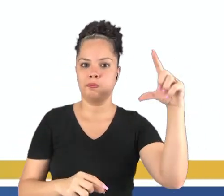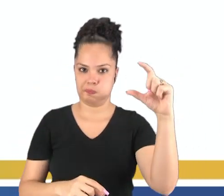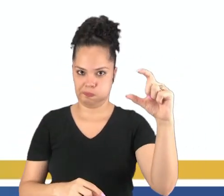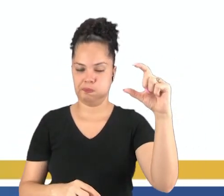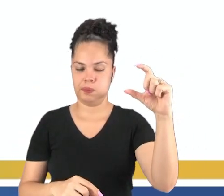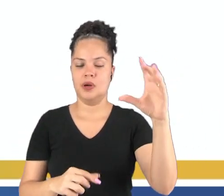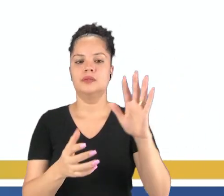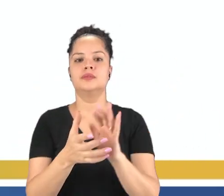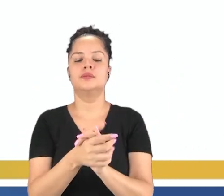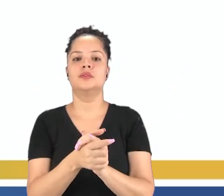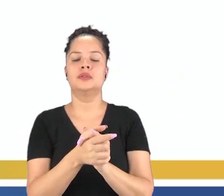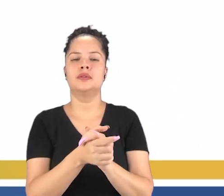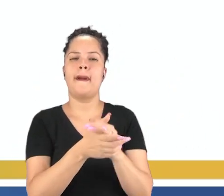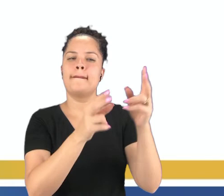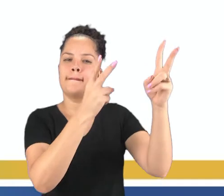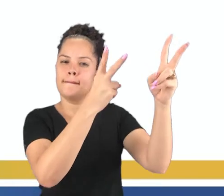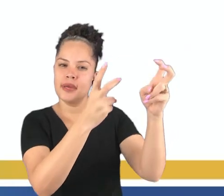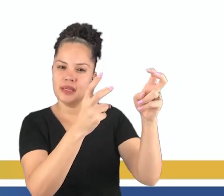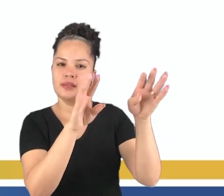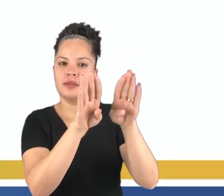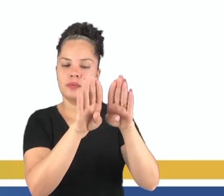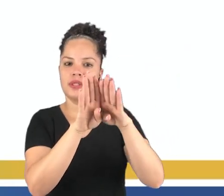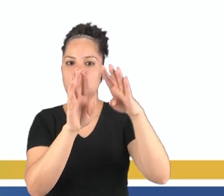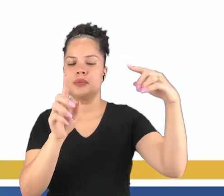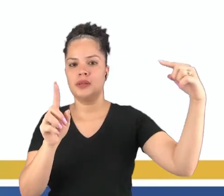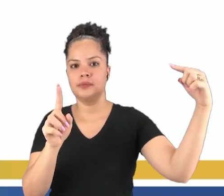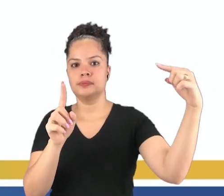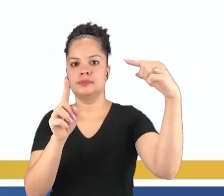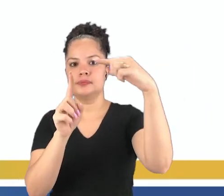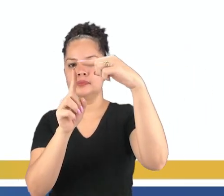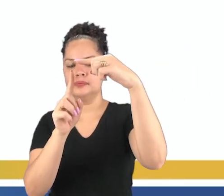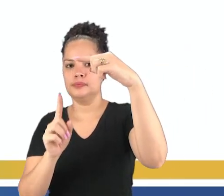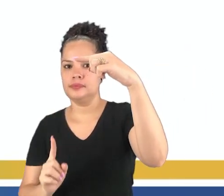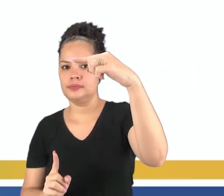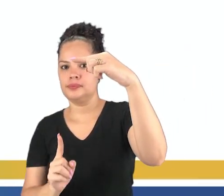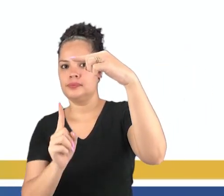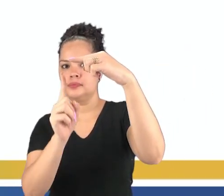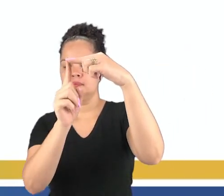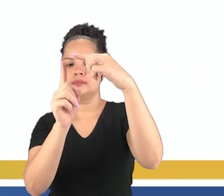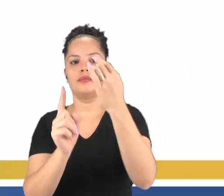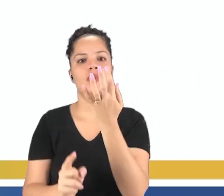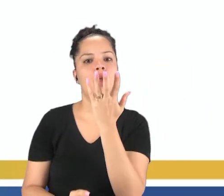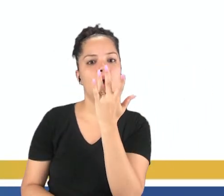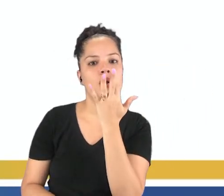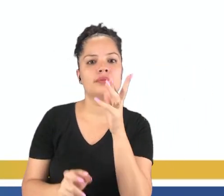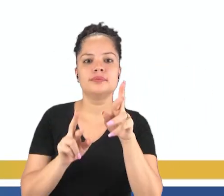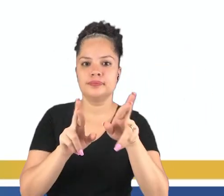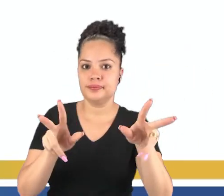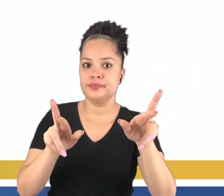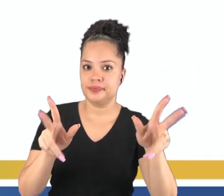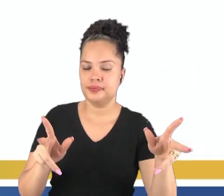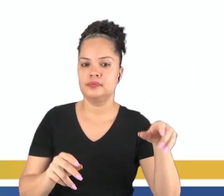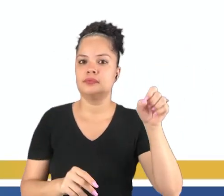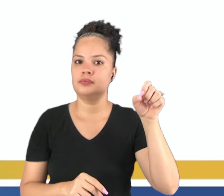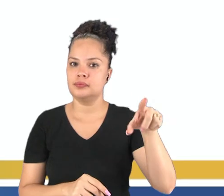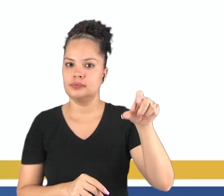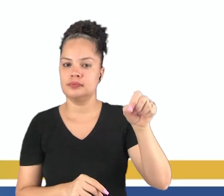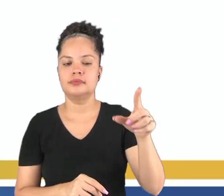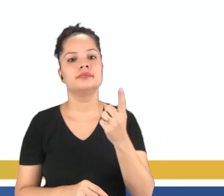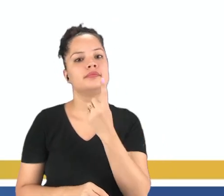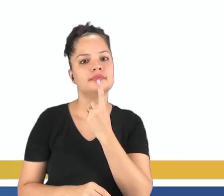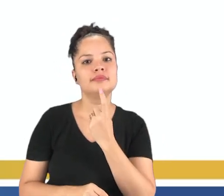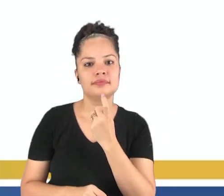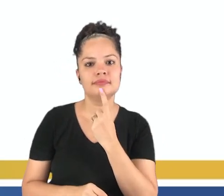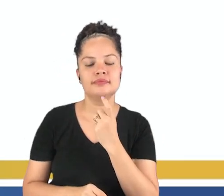E observe também que algumas arestas estão com cores diferentes, né? Nós temos azul e